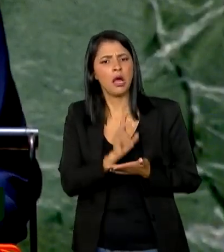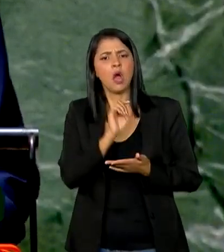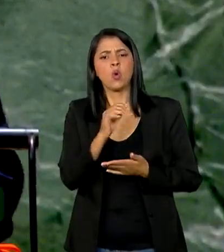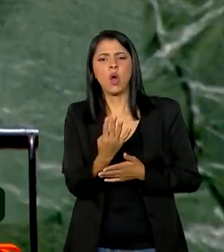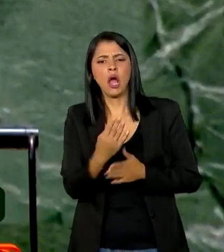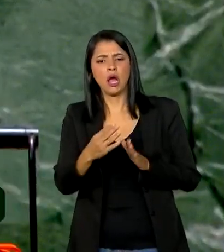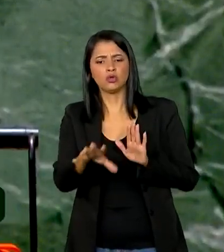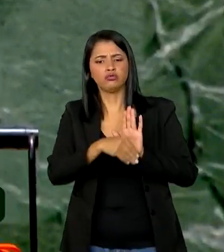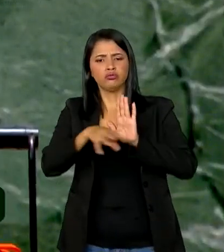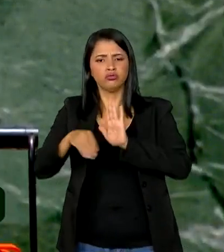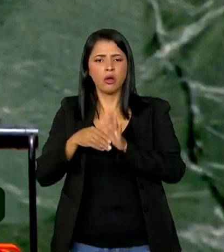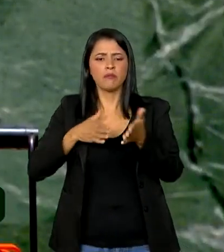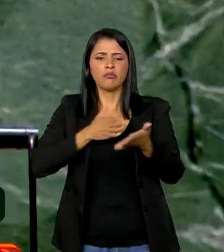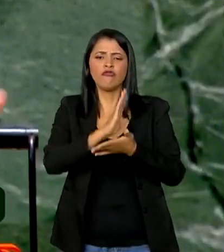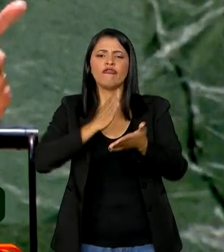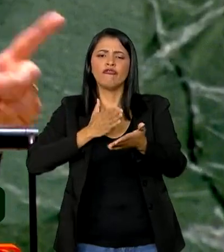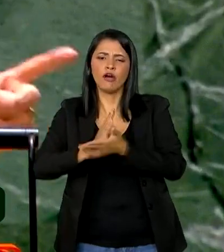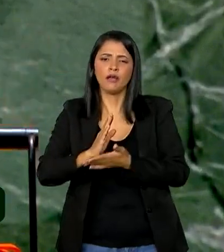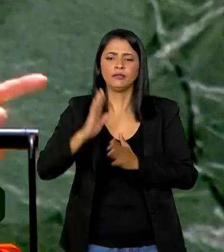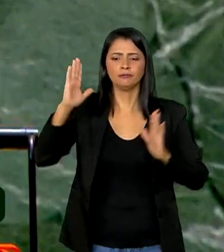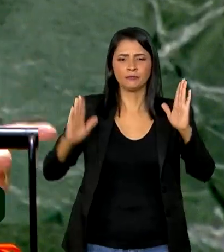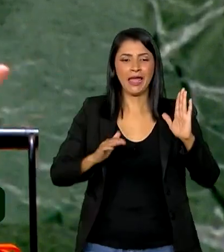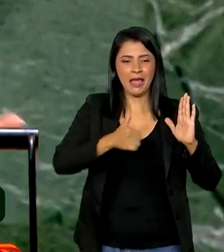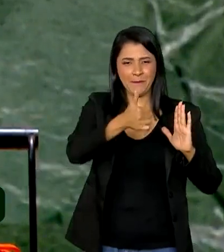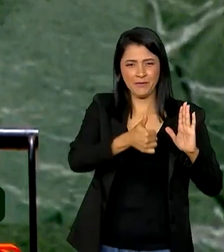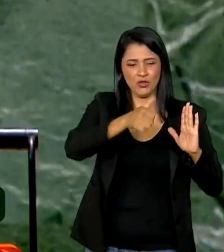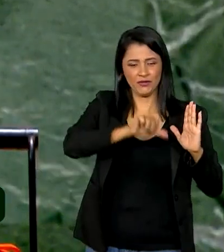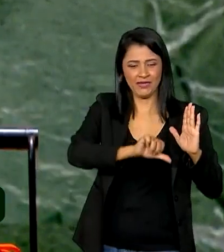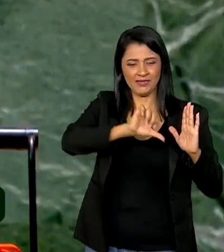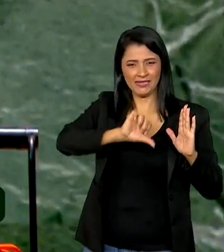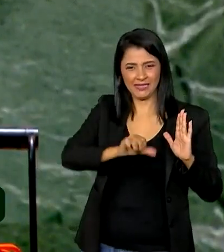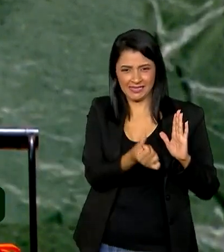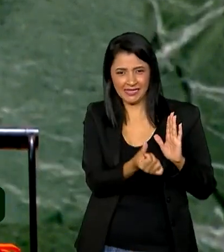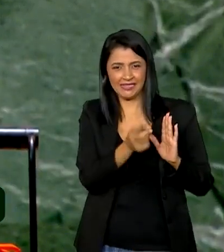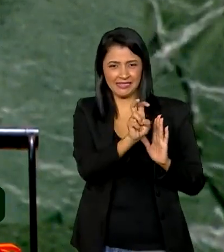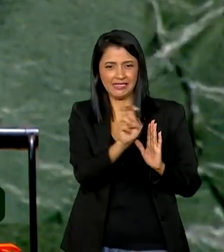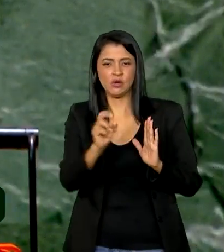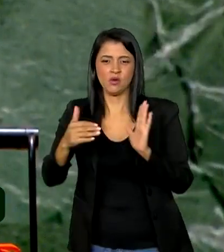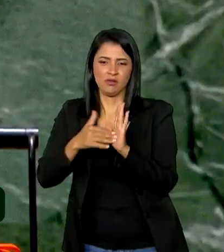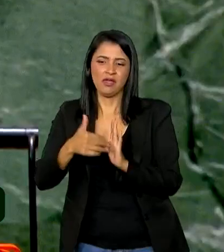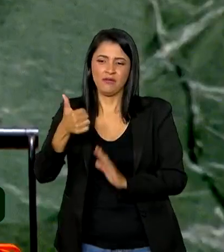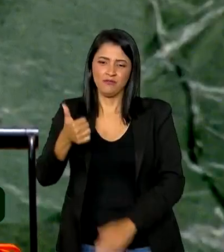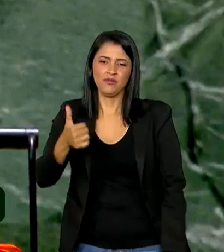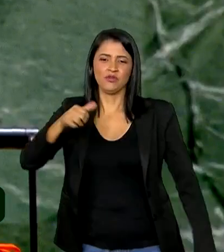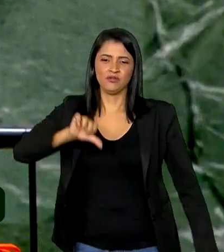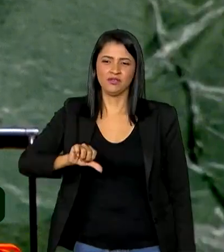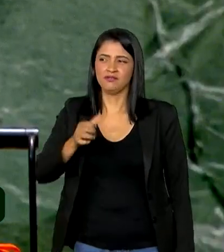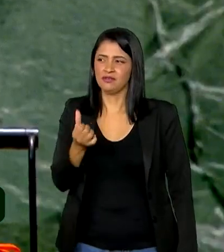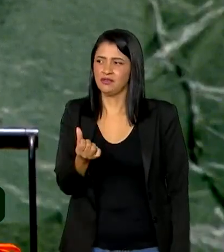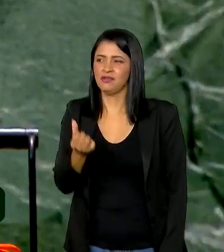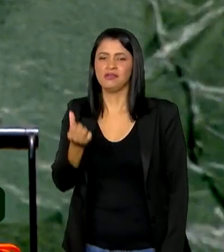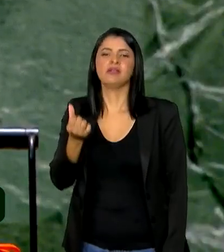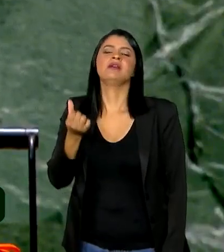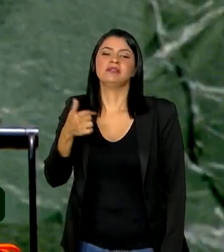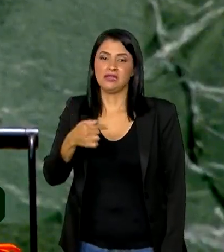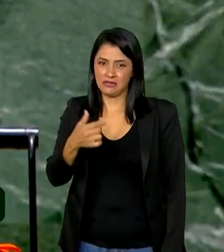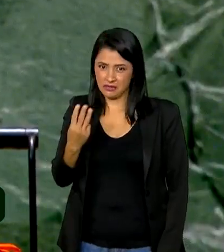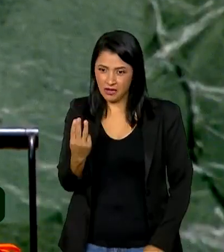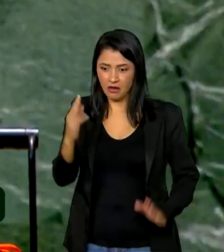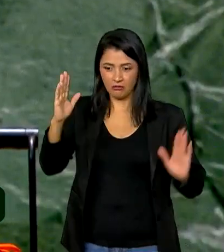O número de pessoas passando fome ao redor do planeta aumentou em mais de 152 milhões